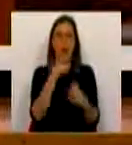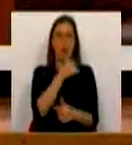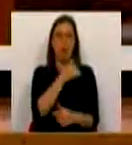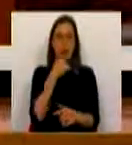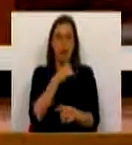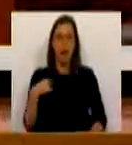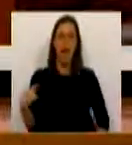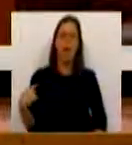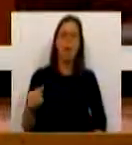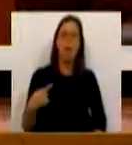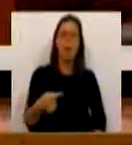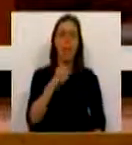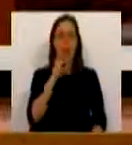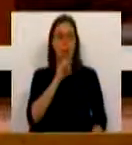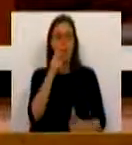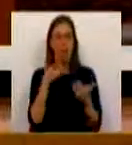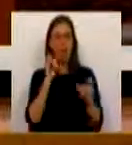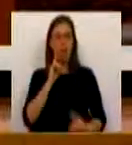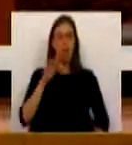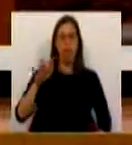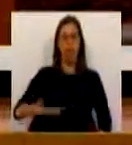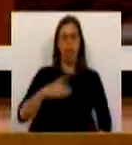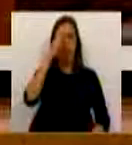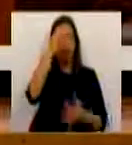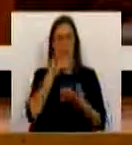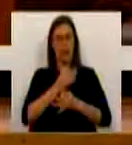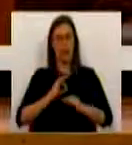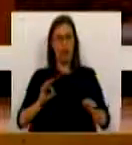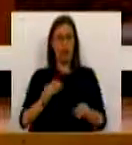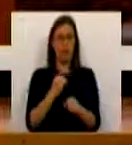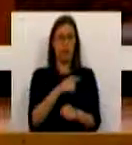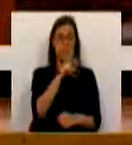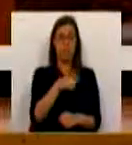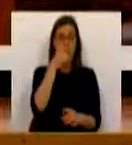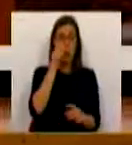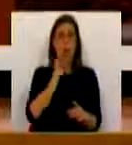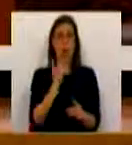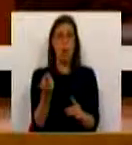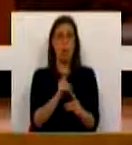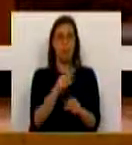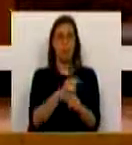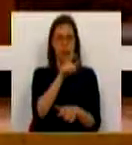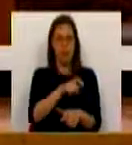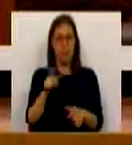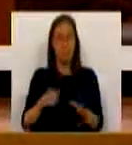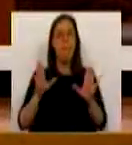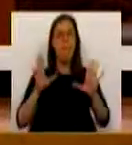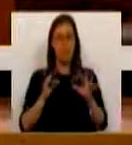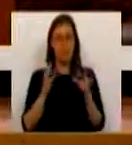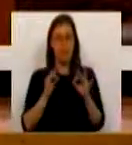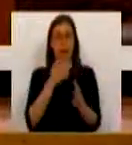tortura cotidiana, de diminuição da dignidade da trabalhadora ou do trabalhador, mas